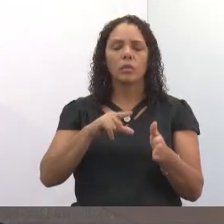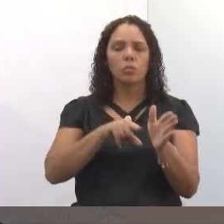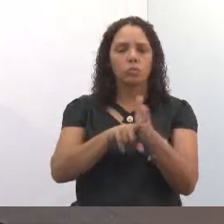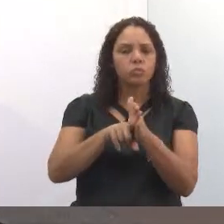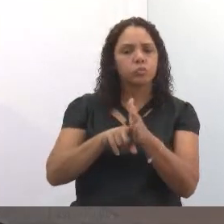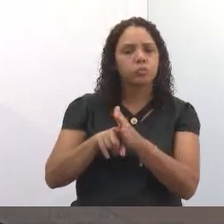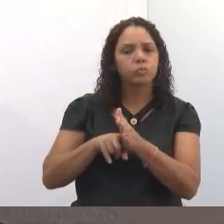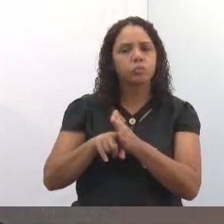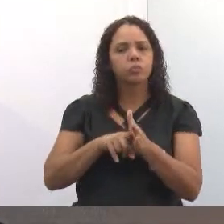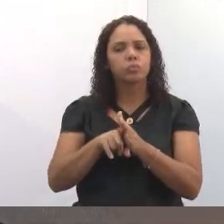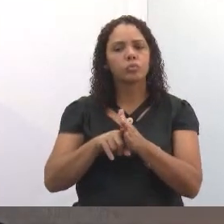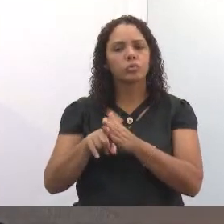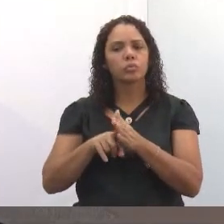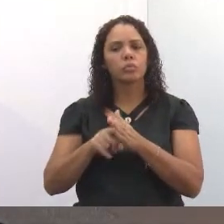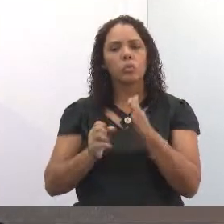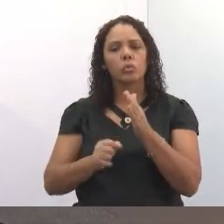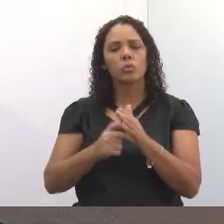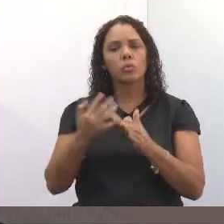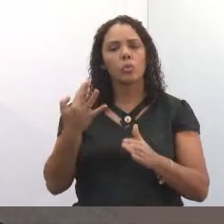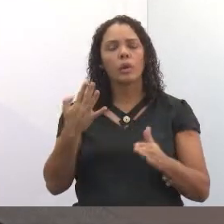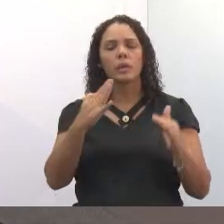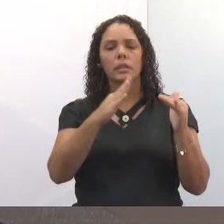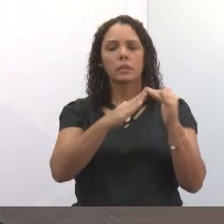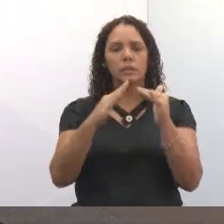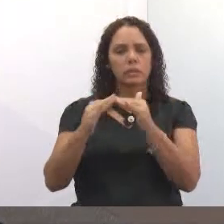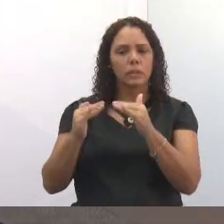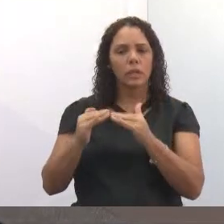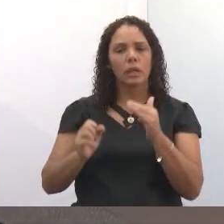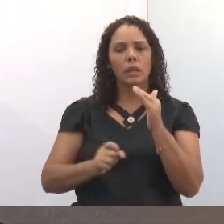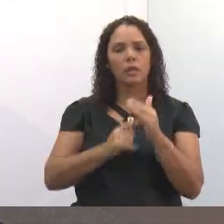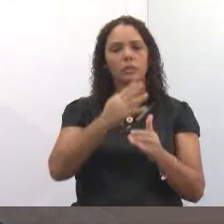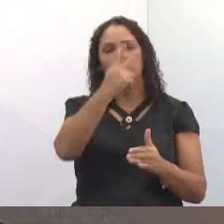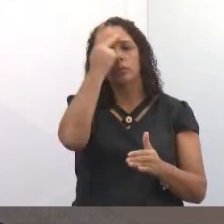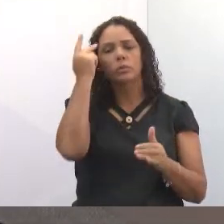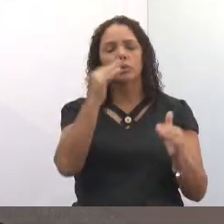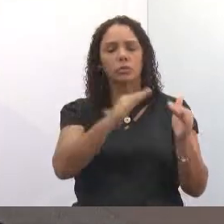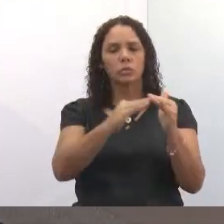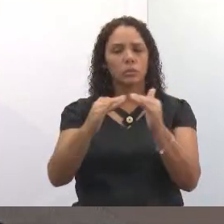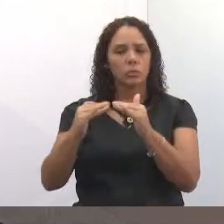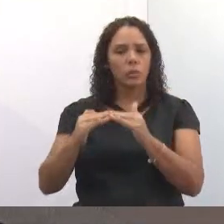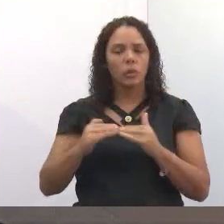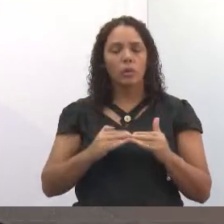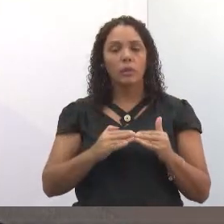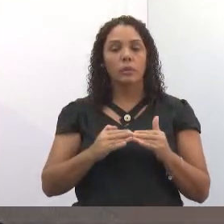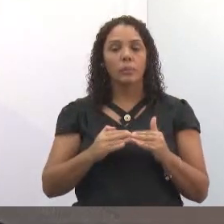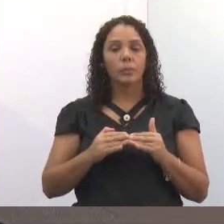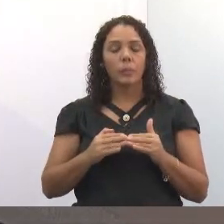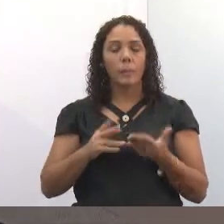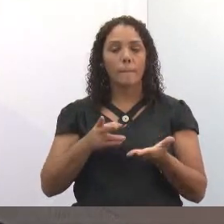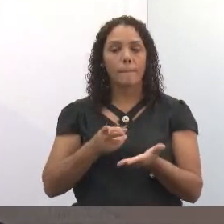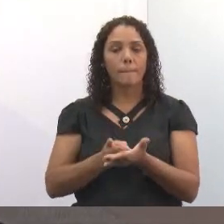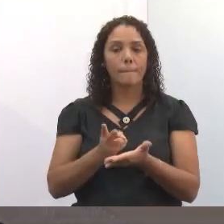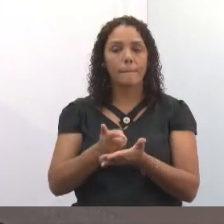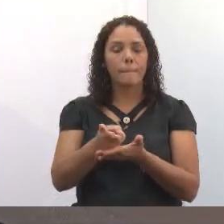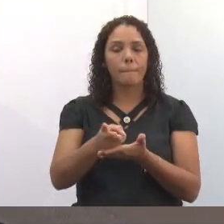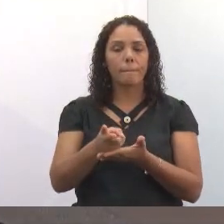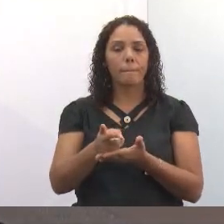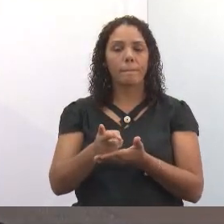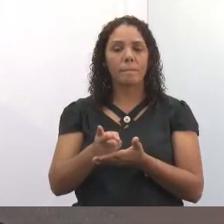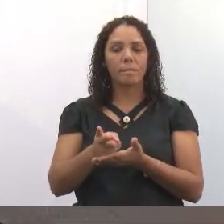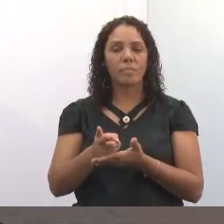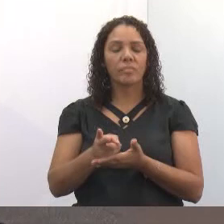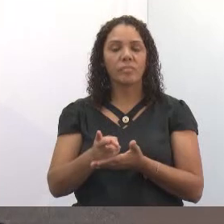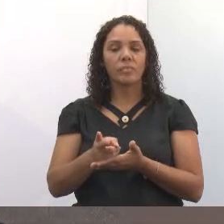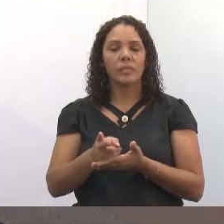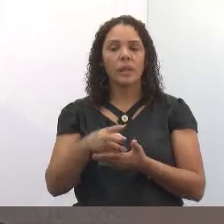de imóveis, levantamento do núcleo de moradores. Assim sendo, para sua continuidade, a